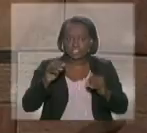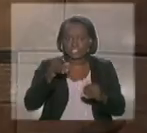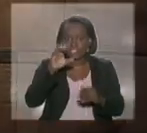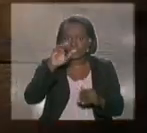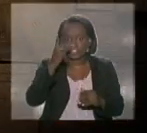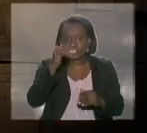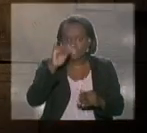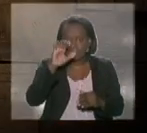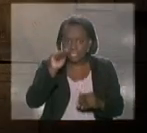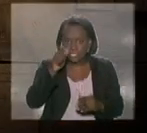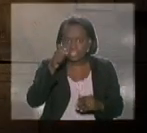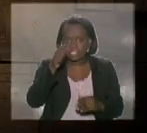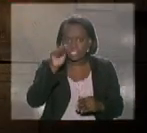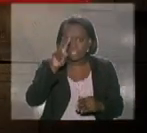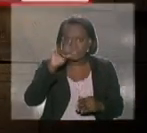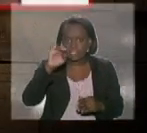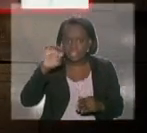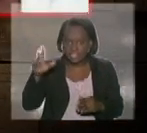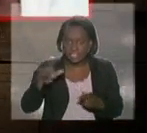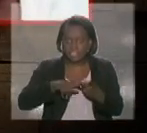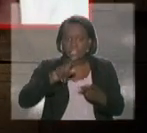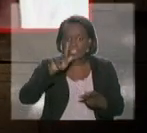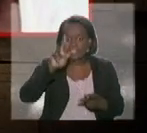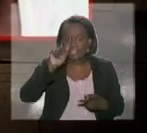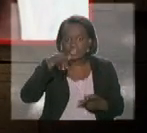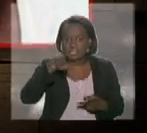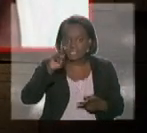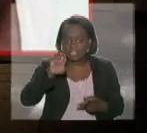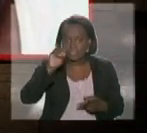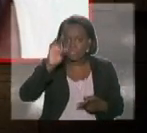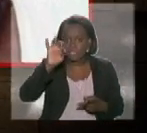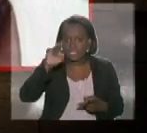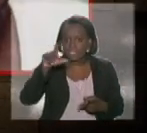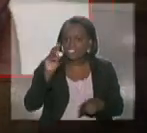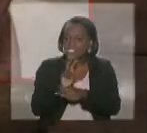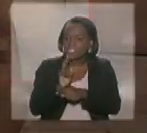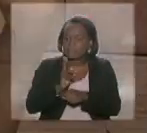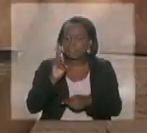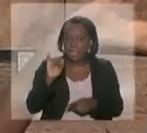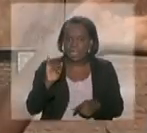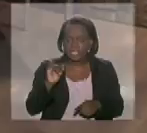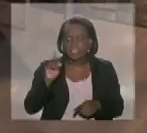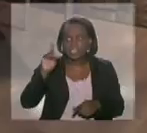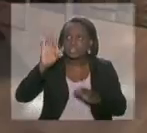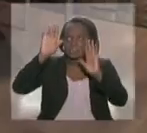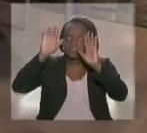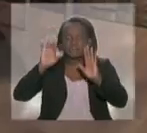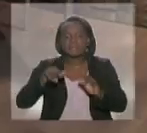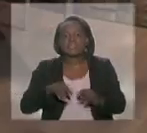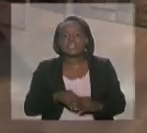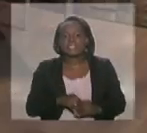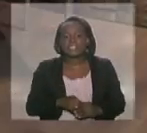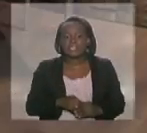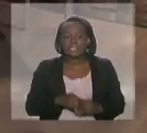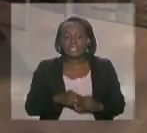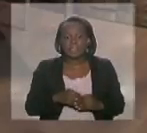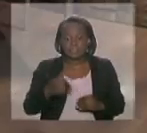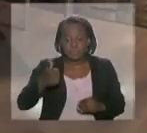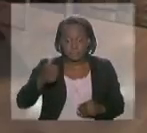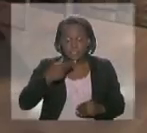Chica Xavier de grande hotelo grande hotelo foi meu pai e é o mestre Vamos combinar que Deus o tenha no reino do senhor